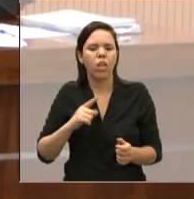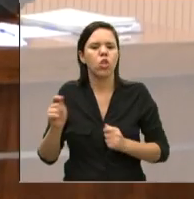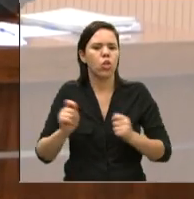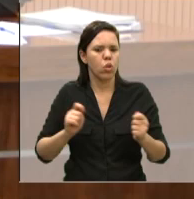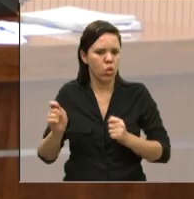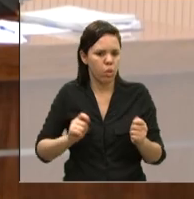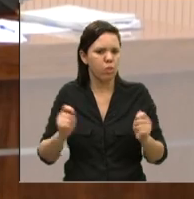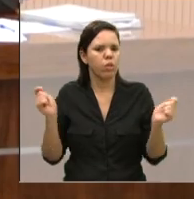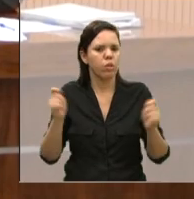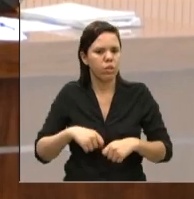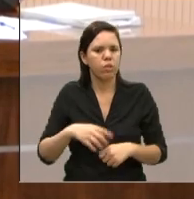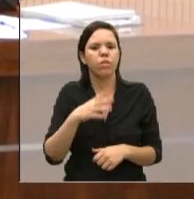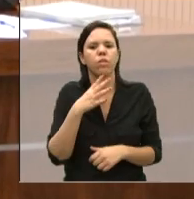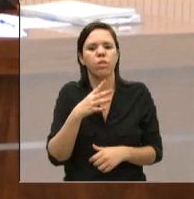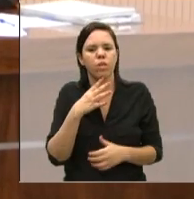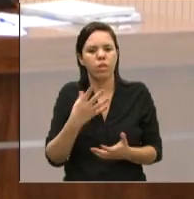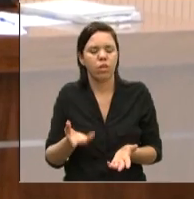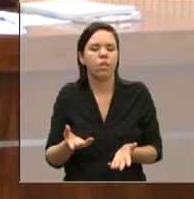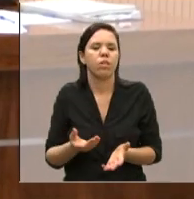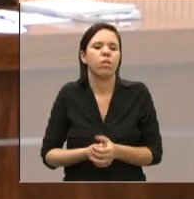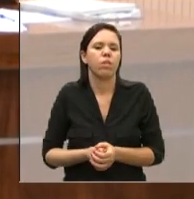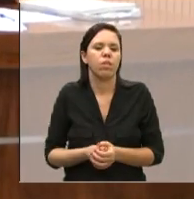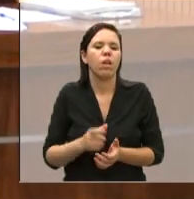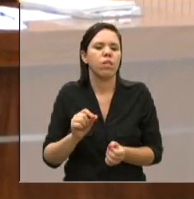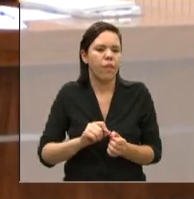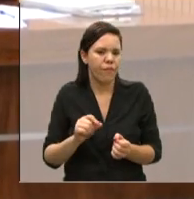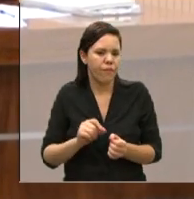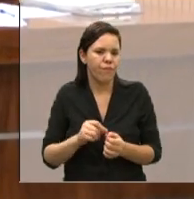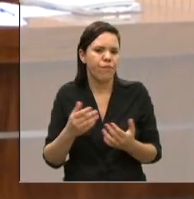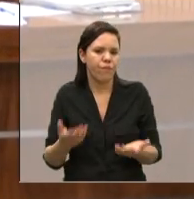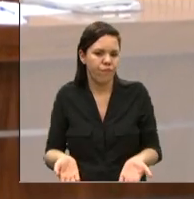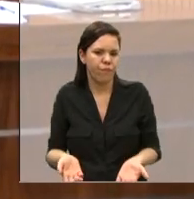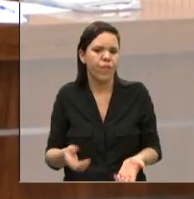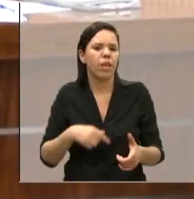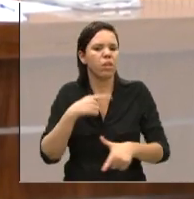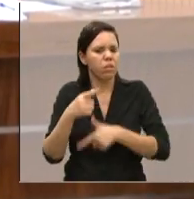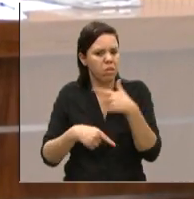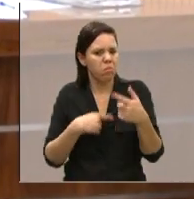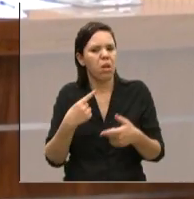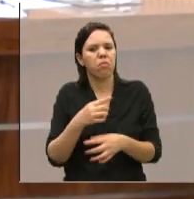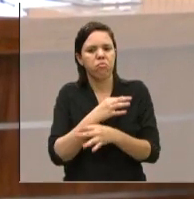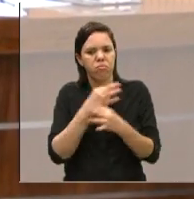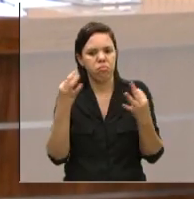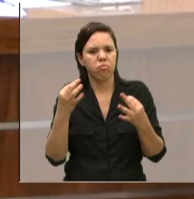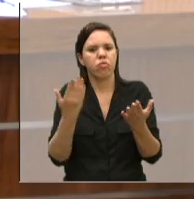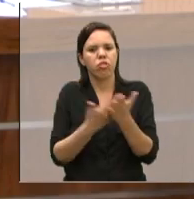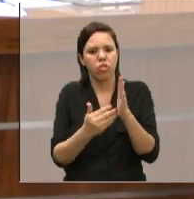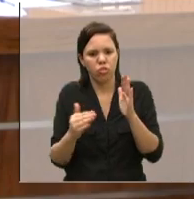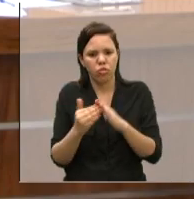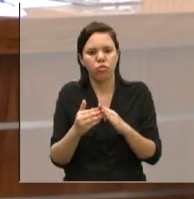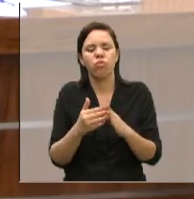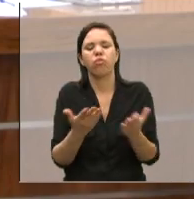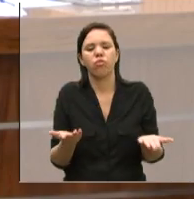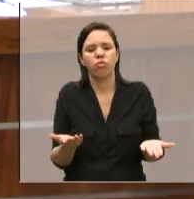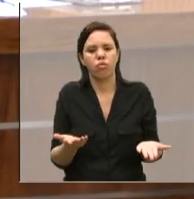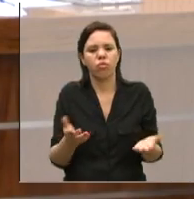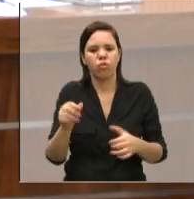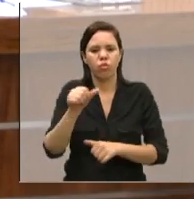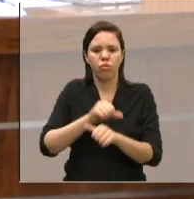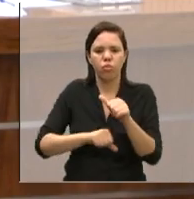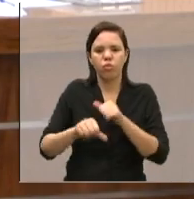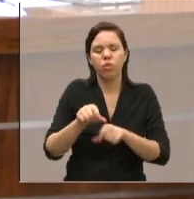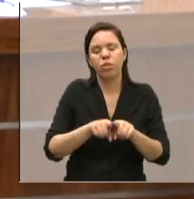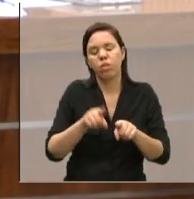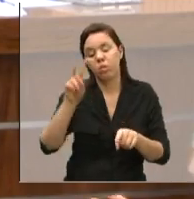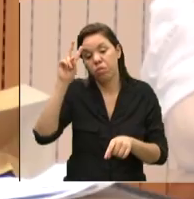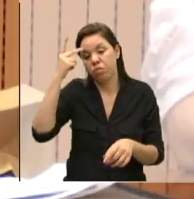que elas conhecem e que elas têm feito aí um trabalho muito interessante nas escolas, inclusive mudando paradigmas,